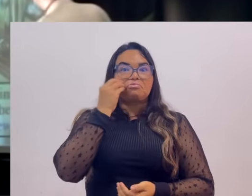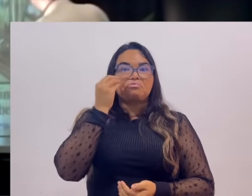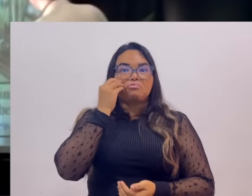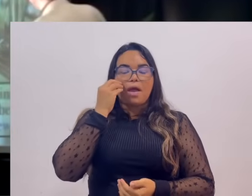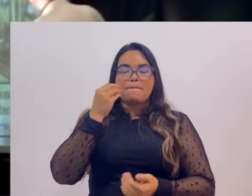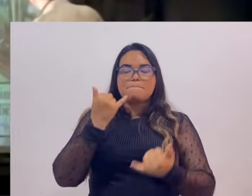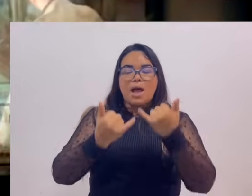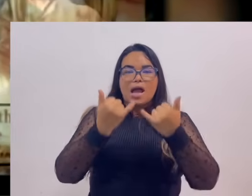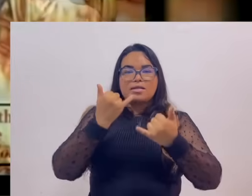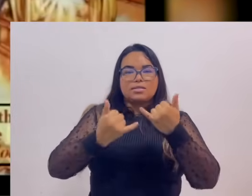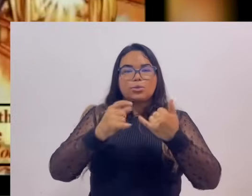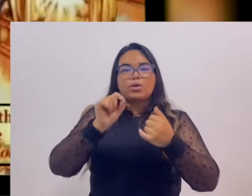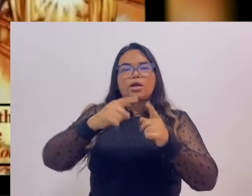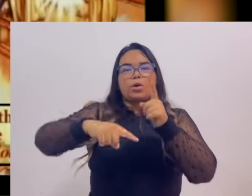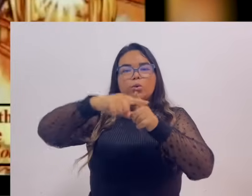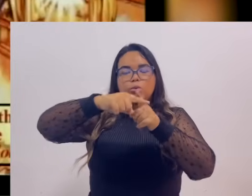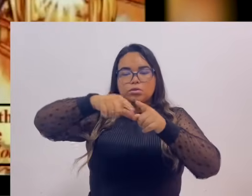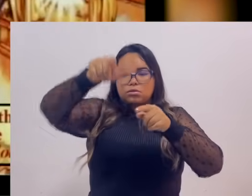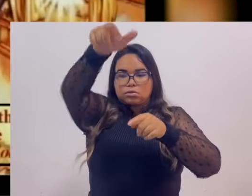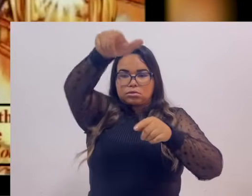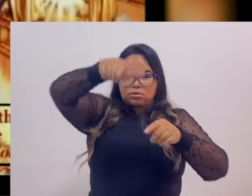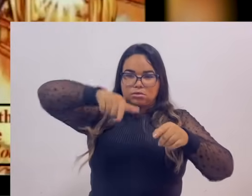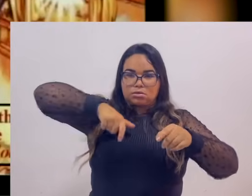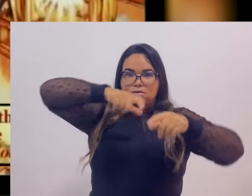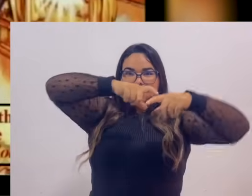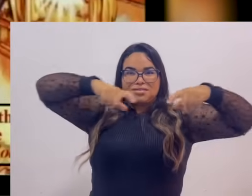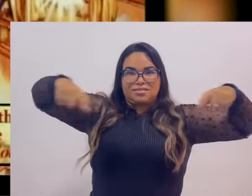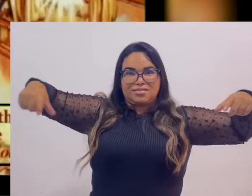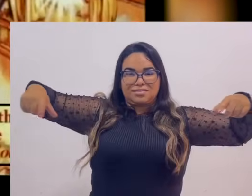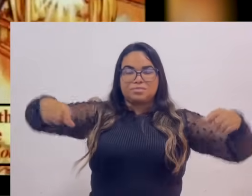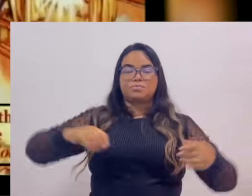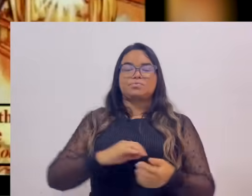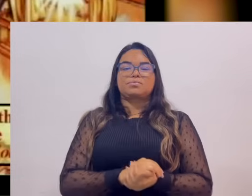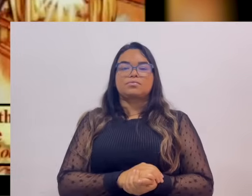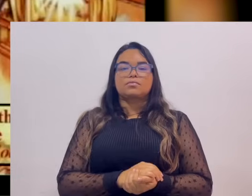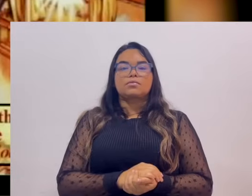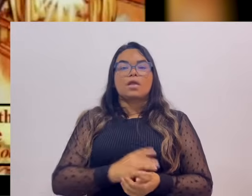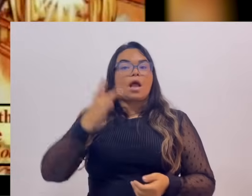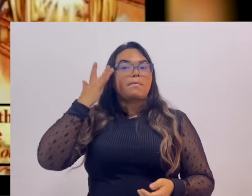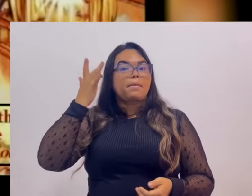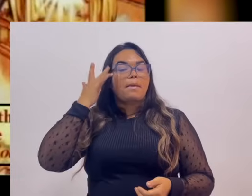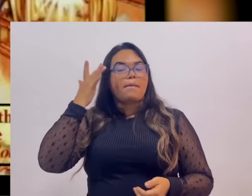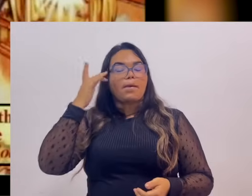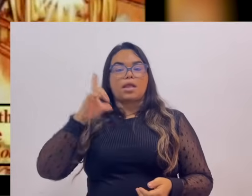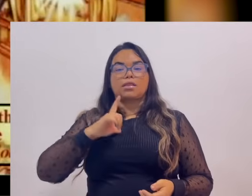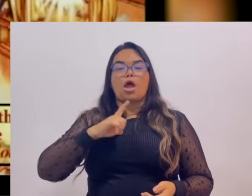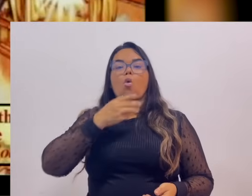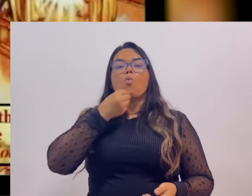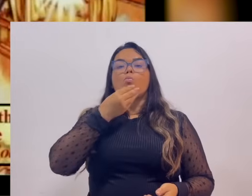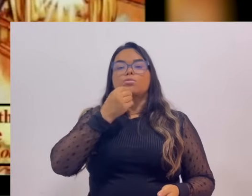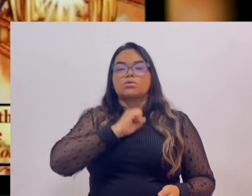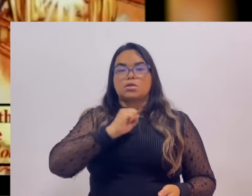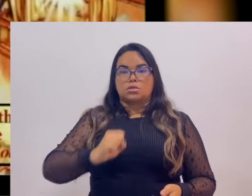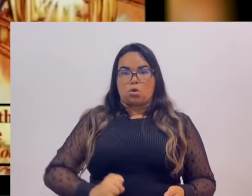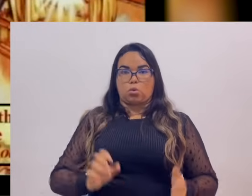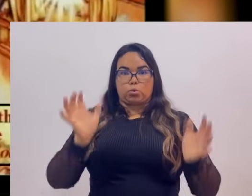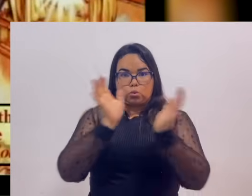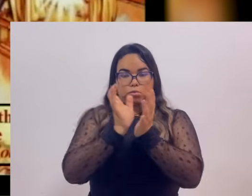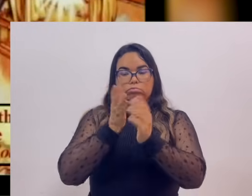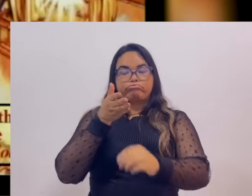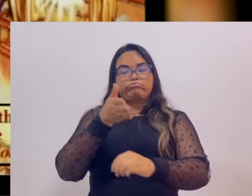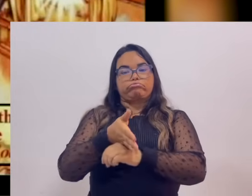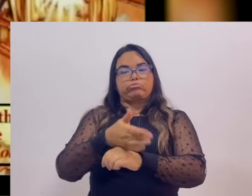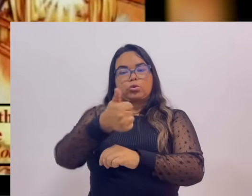quando estas coisas estavam preparadas assim durante todo o tempo entravam os sacerdotes no primeiro tabernáculo cumprindo o